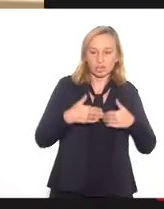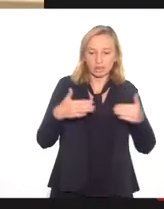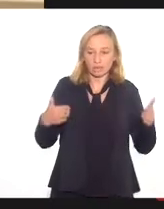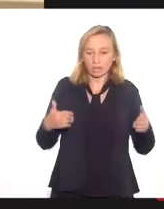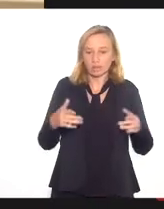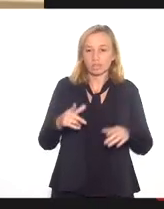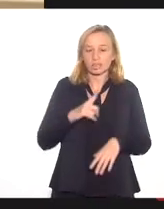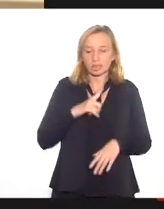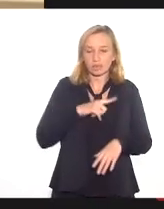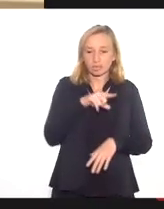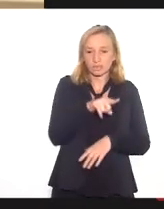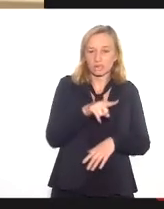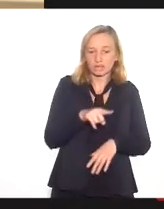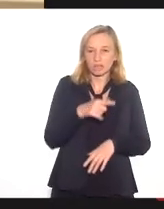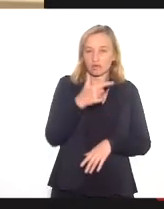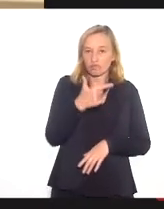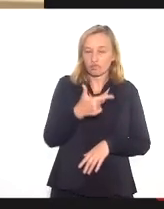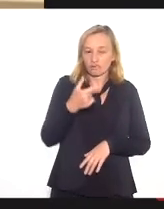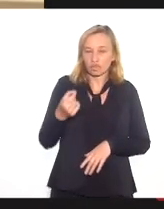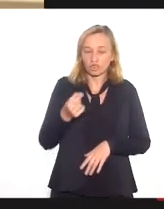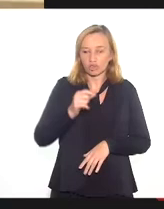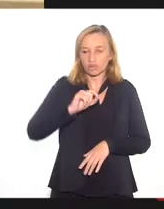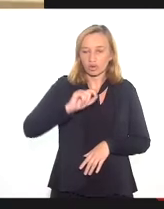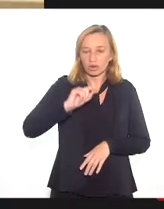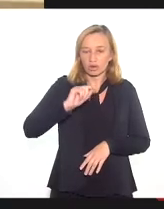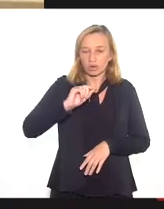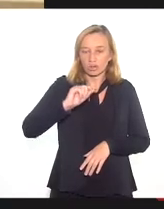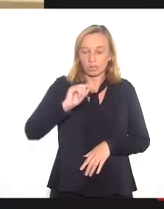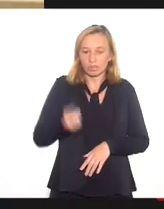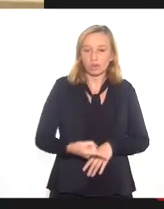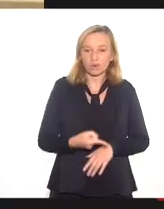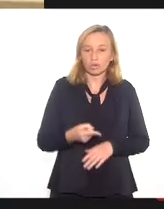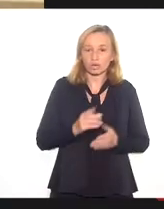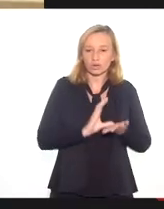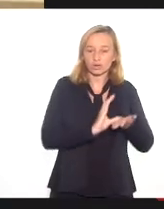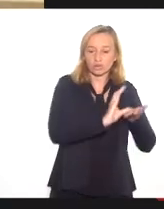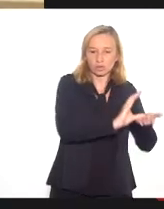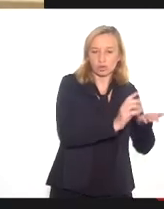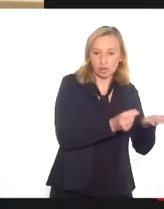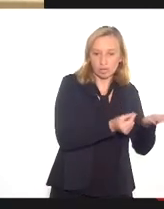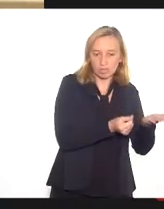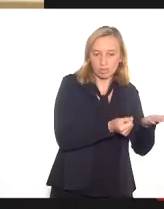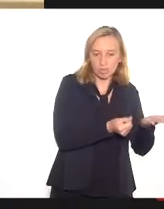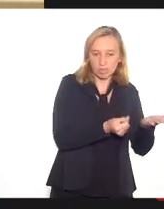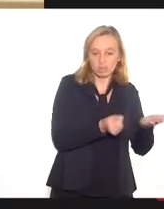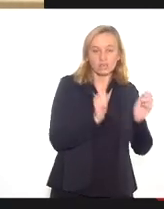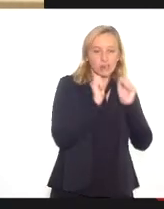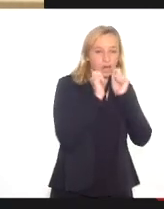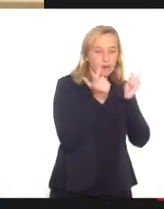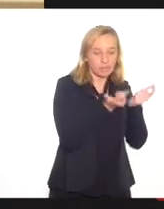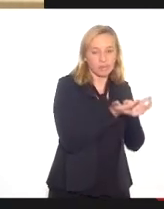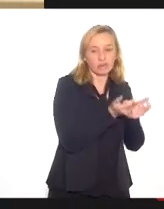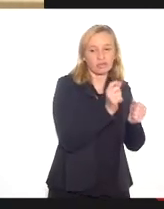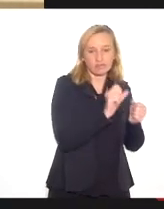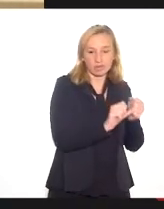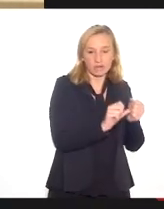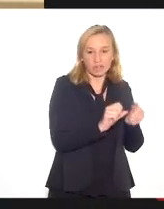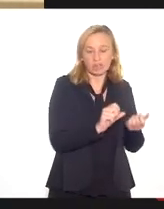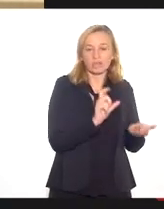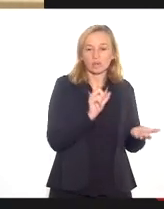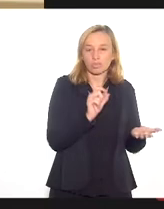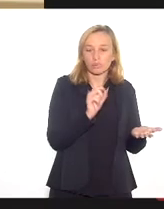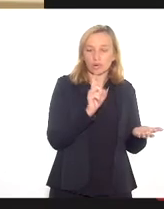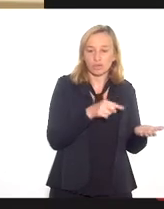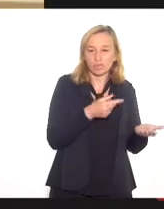porque temos aí cerca de 20 milhões de um repasse que a Assembleia Legislativa fez, inclusive do que